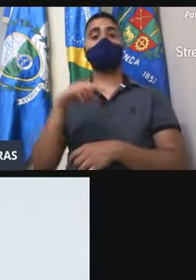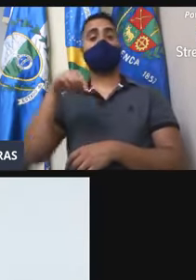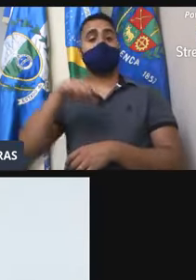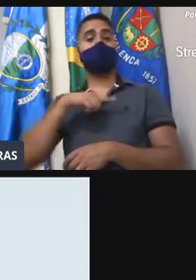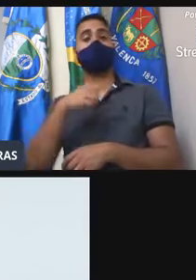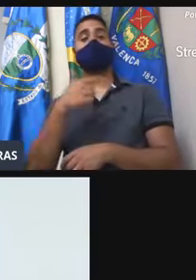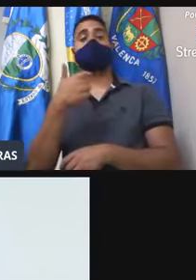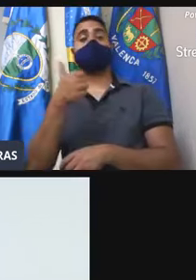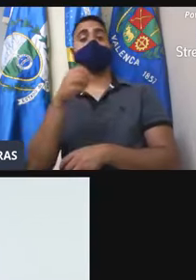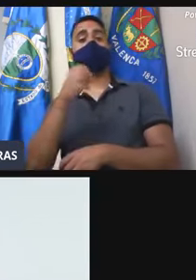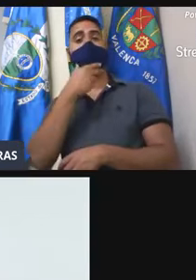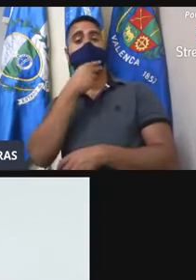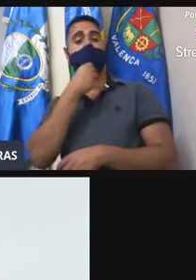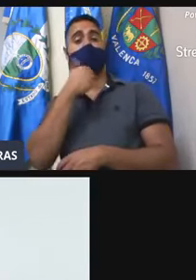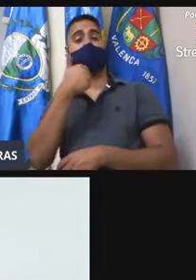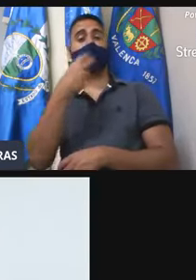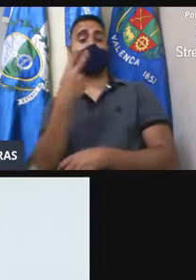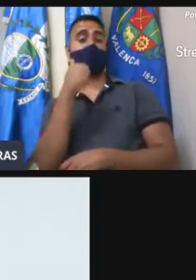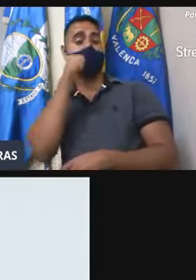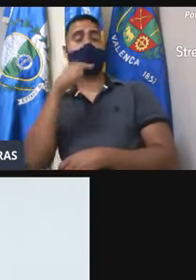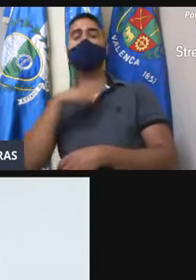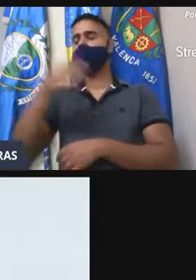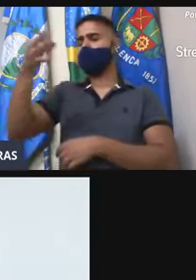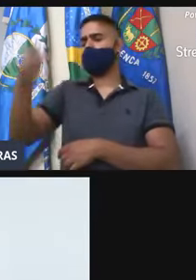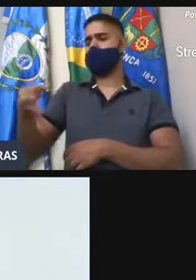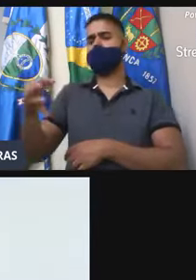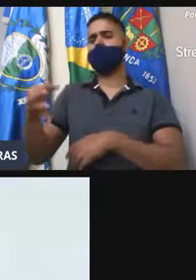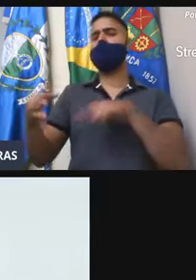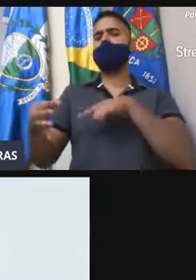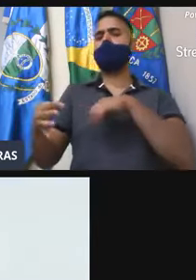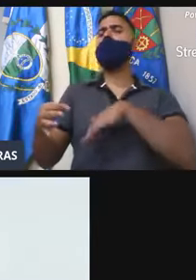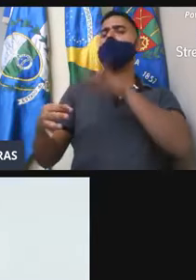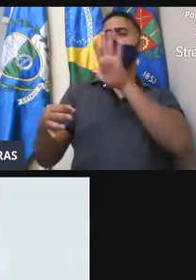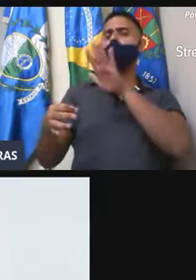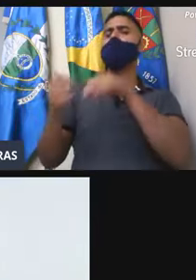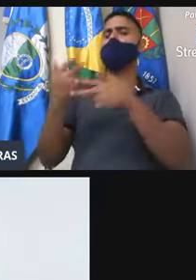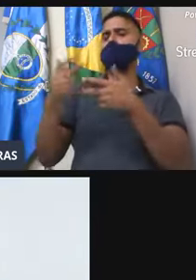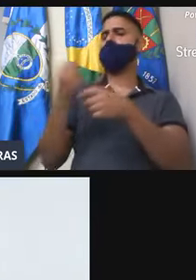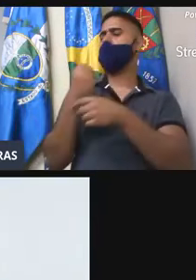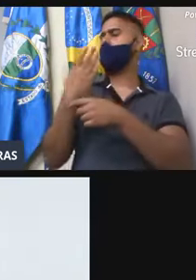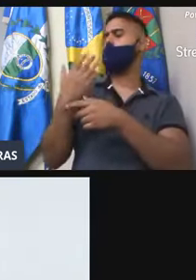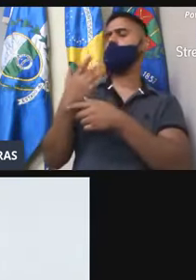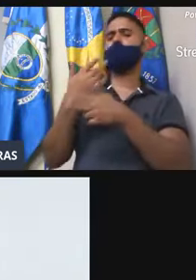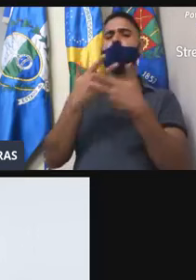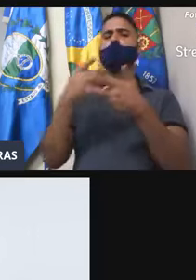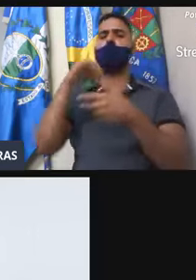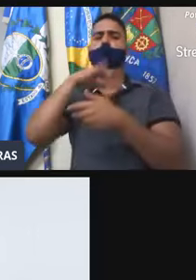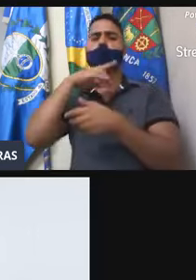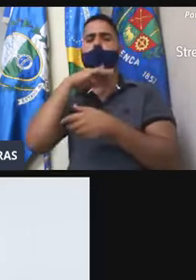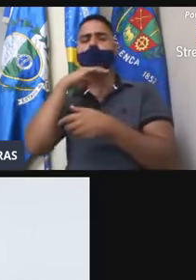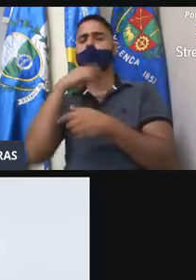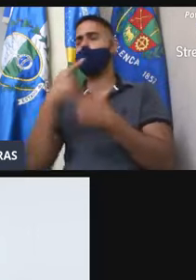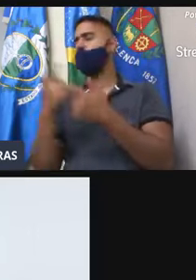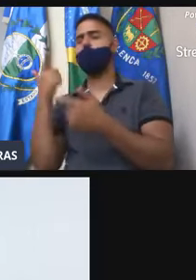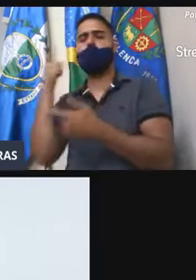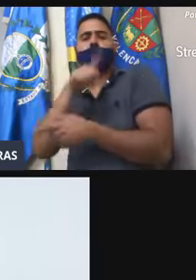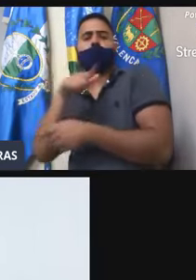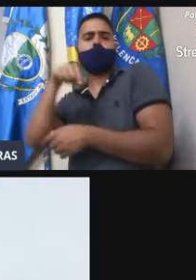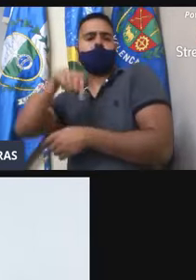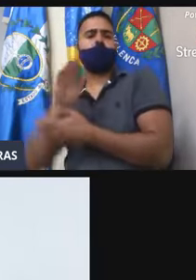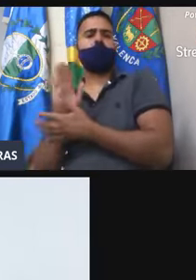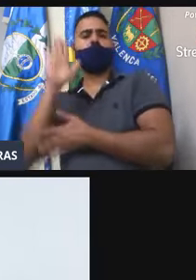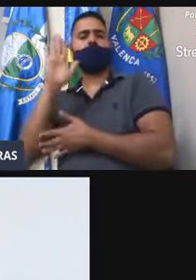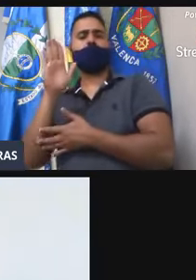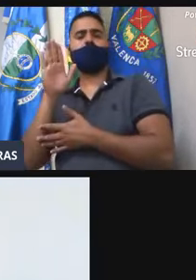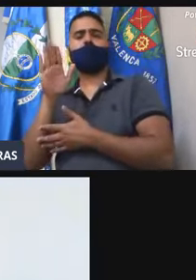2 mulheres, e não, tenho certeza que tem mais qualidade do que defeito, porque senão a gente não tinha chegado aqui. Então fica